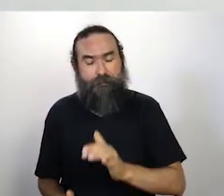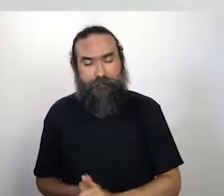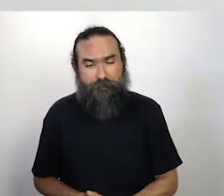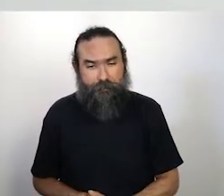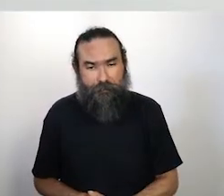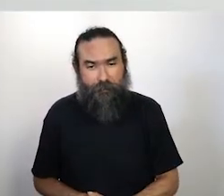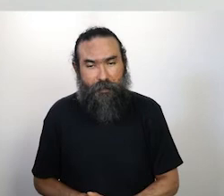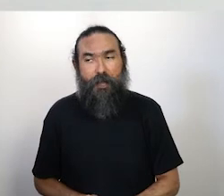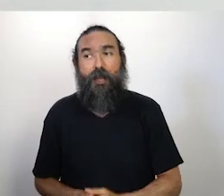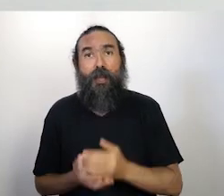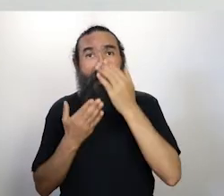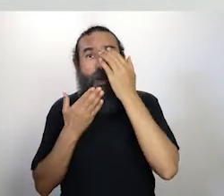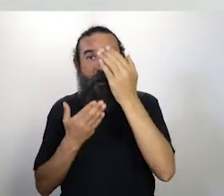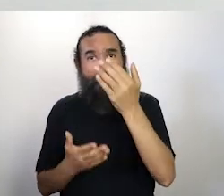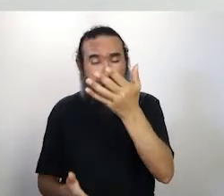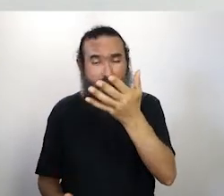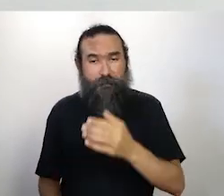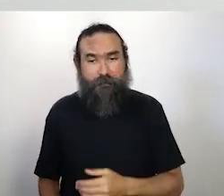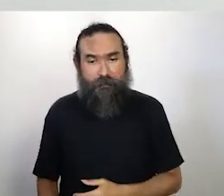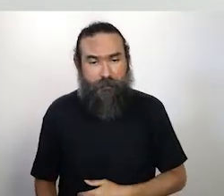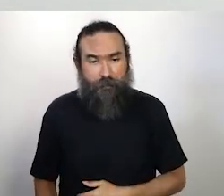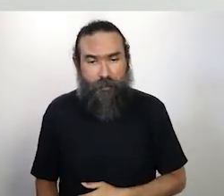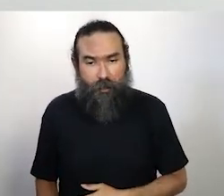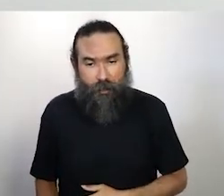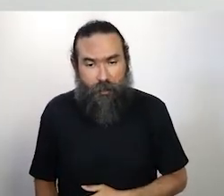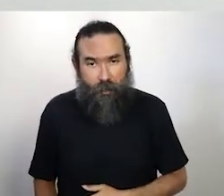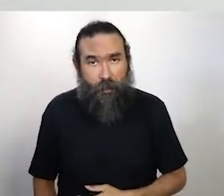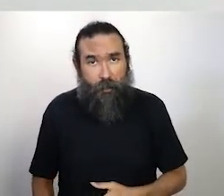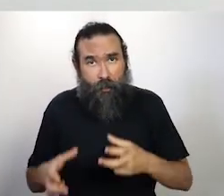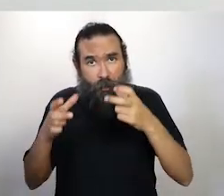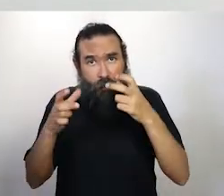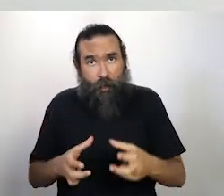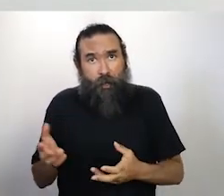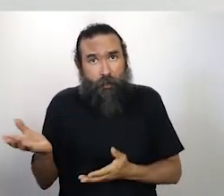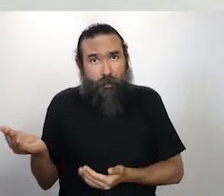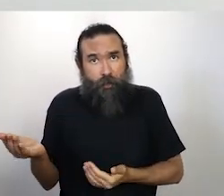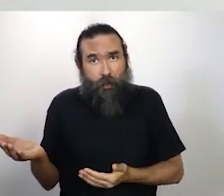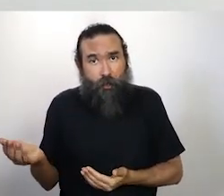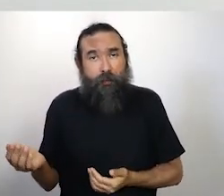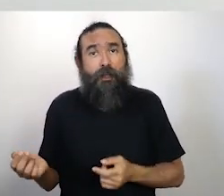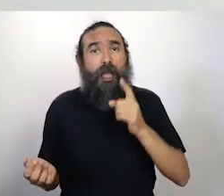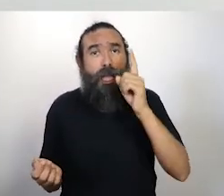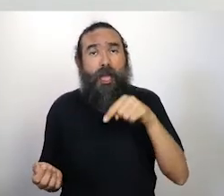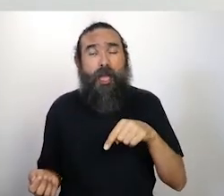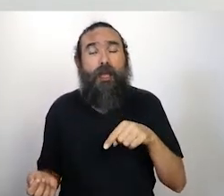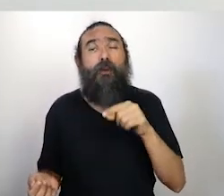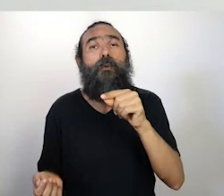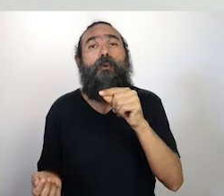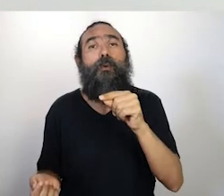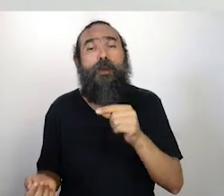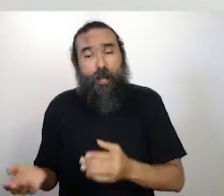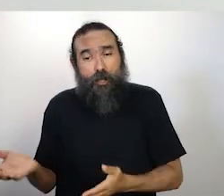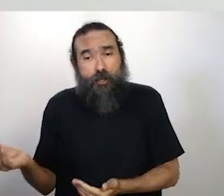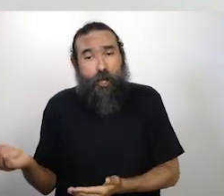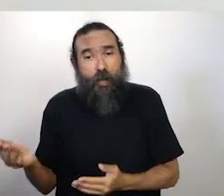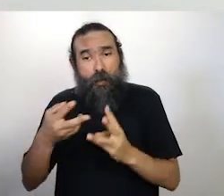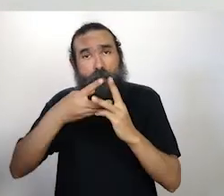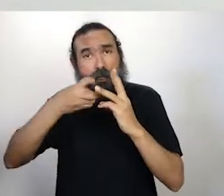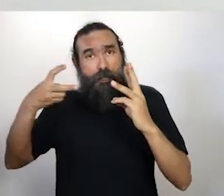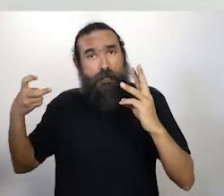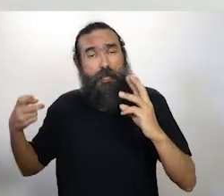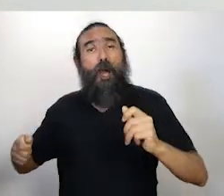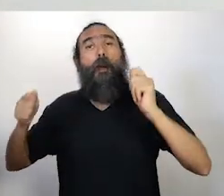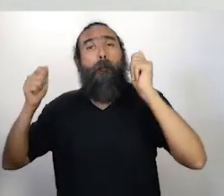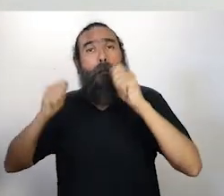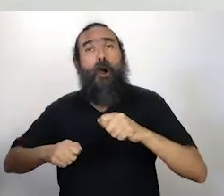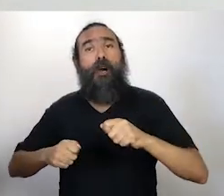Obrigada mais uma vez. O espaço dos jovens é onde as vozes dos povos indígenas possam ecoar, sejam eles